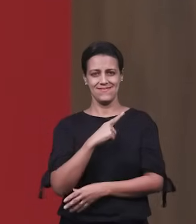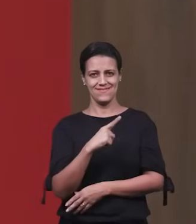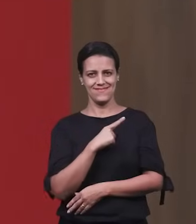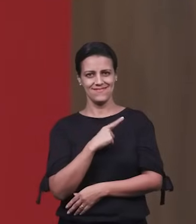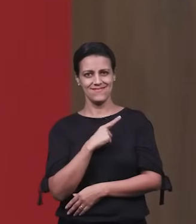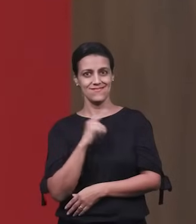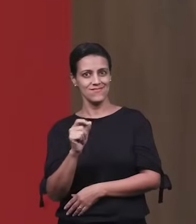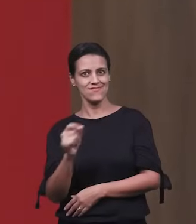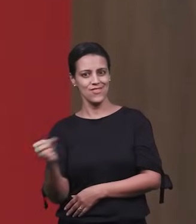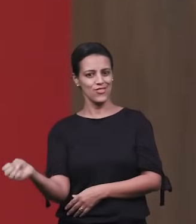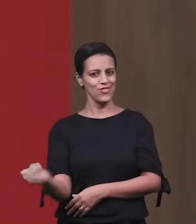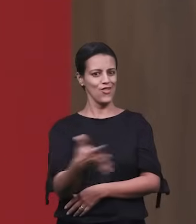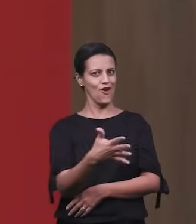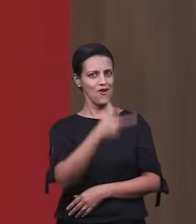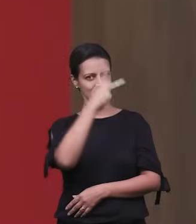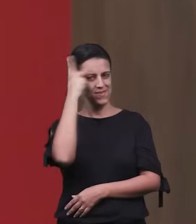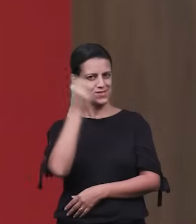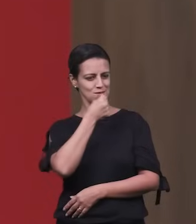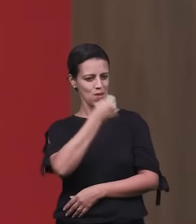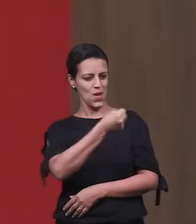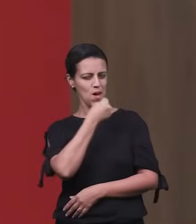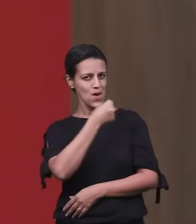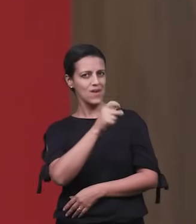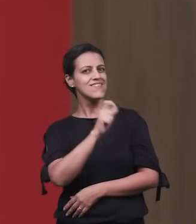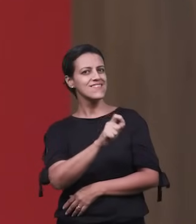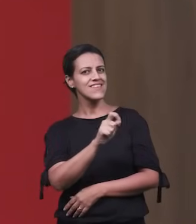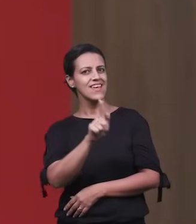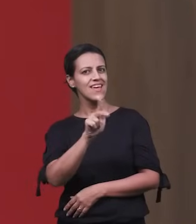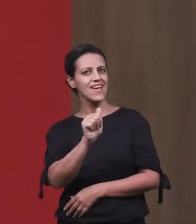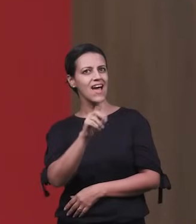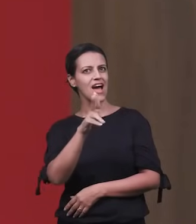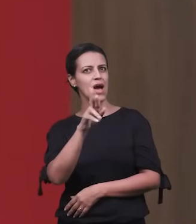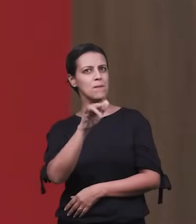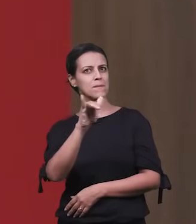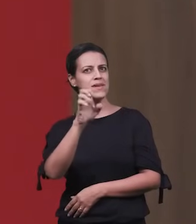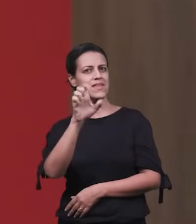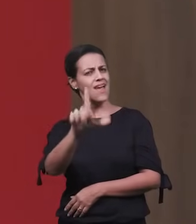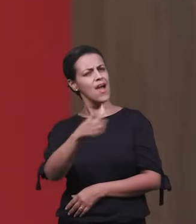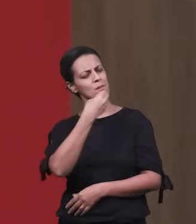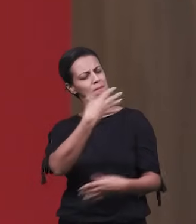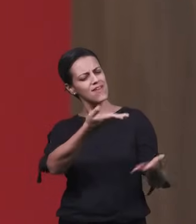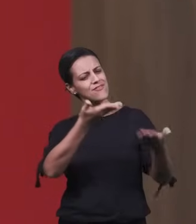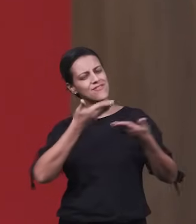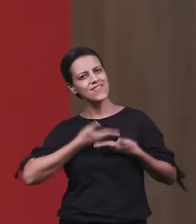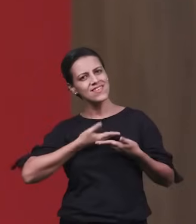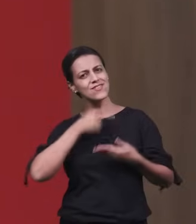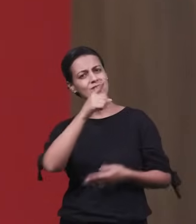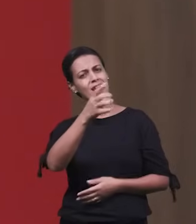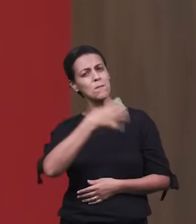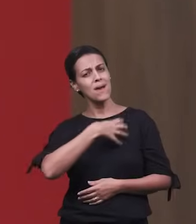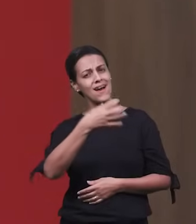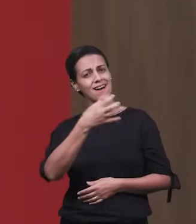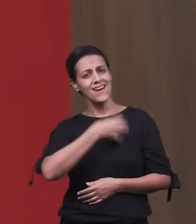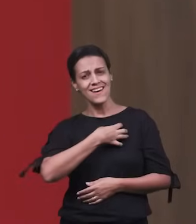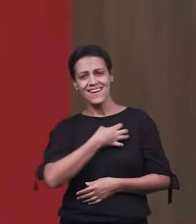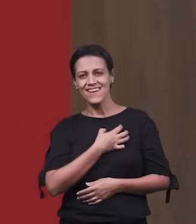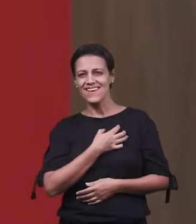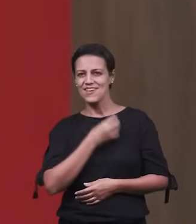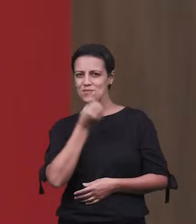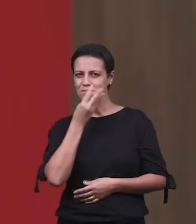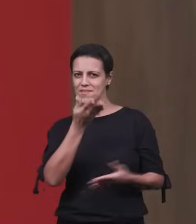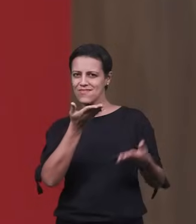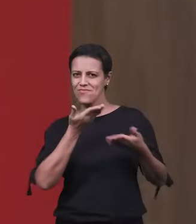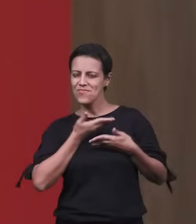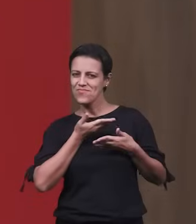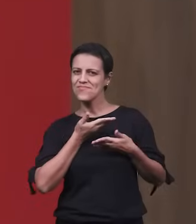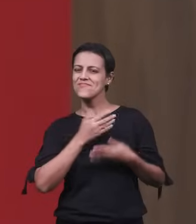jornalista Gabriel Pinheiro. Ô, Gabriel, seja bem-vindo ali do estado da Bahia. Gabriel, seja bem-vindo. E, ô, Gabriel, o que